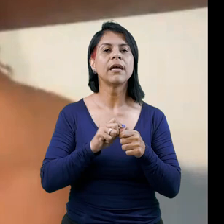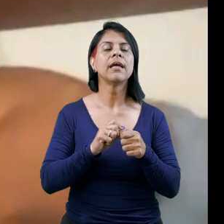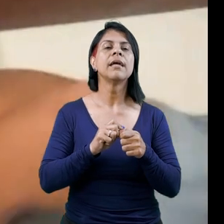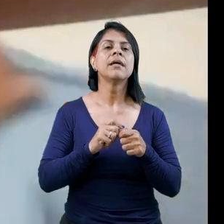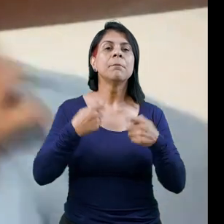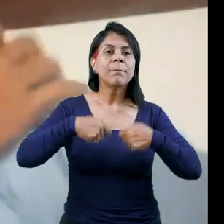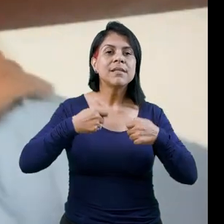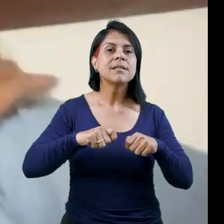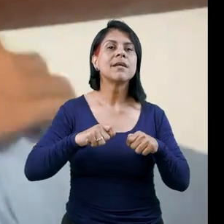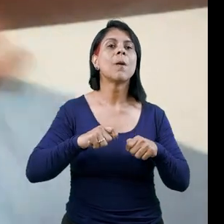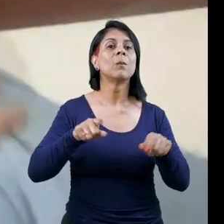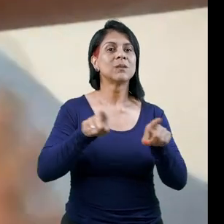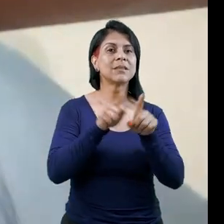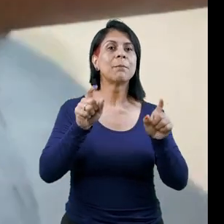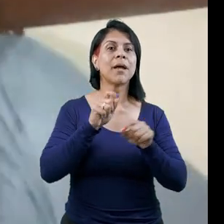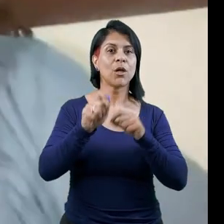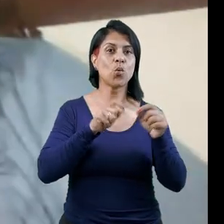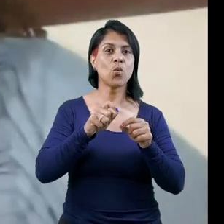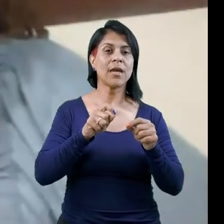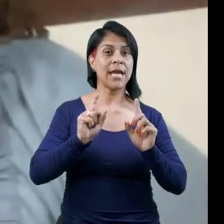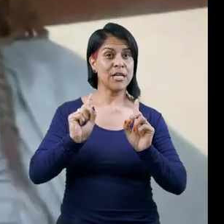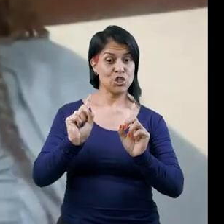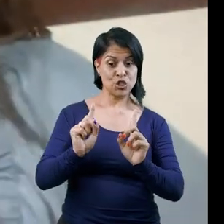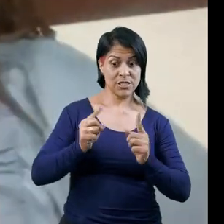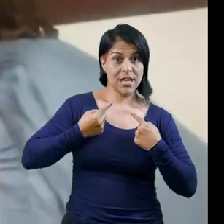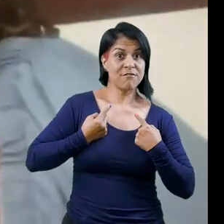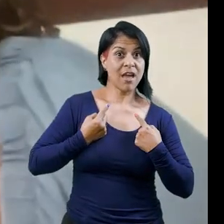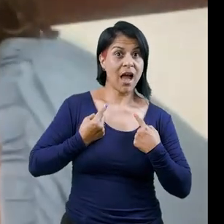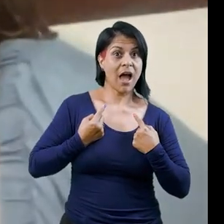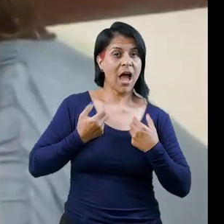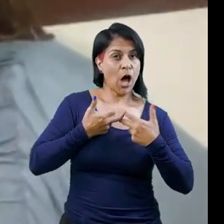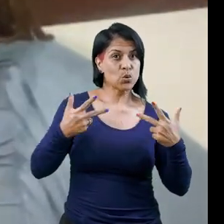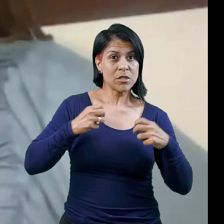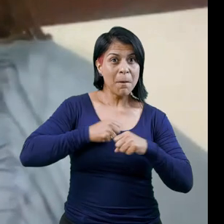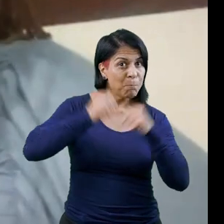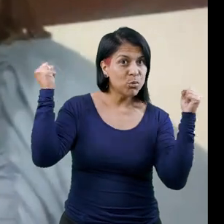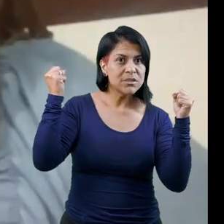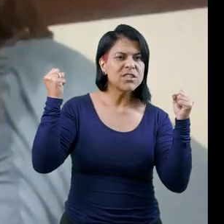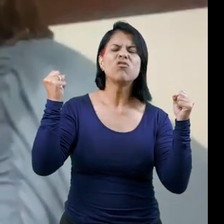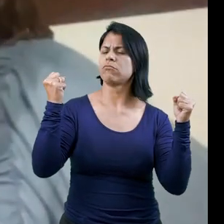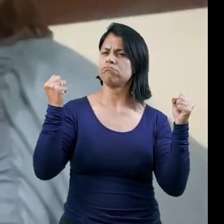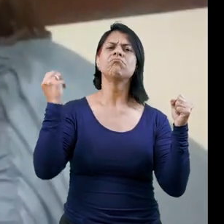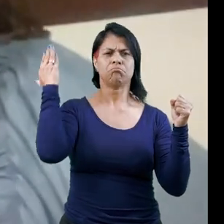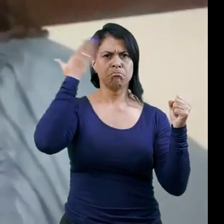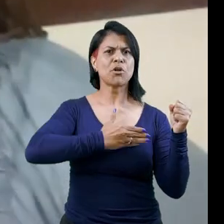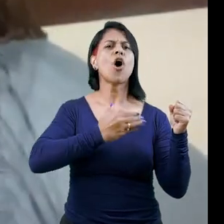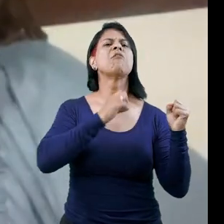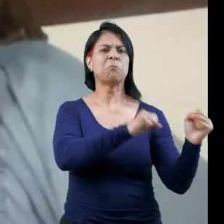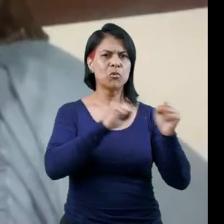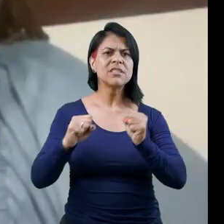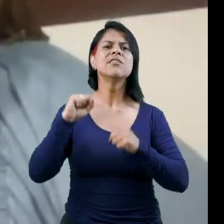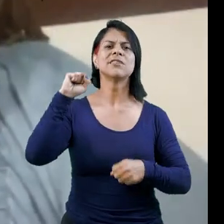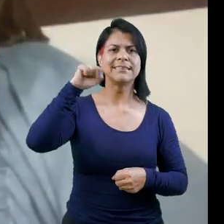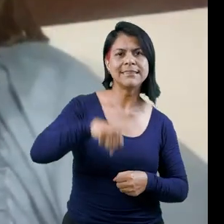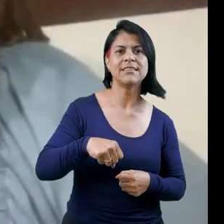precisamos desafiar o impossível, provando ser possível aquilo que para muitas de nós, aquilo que para a maioria